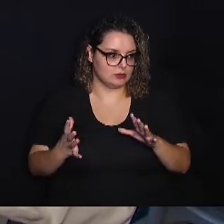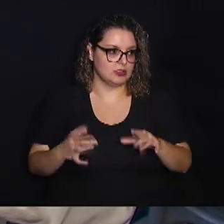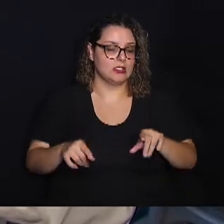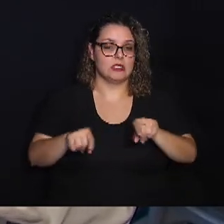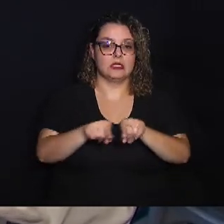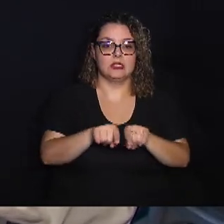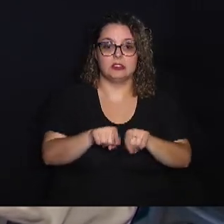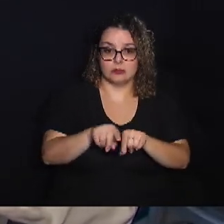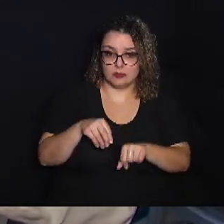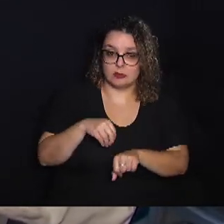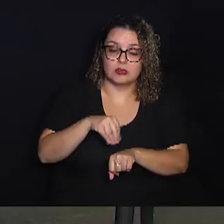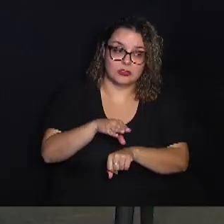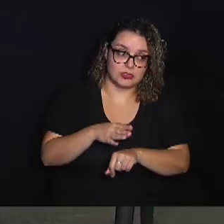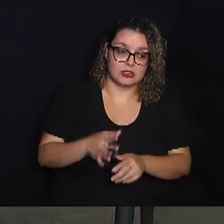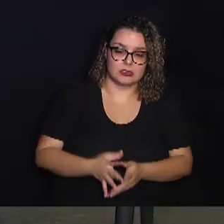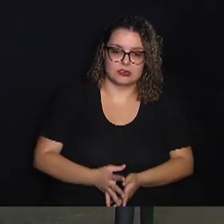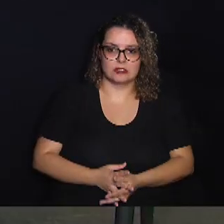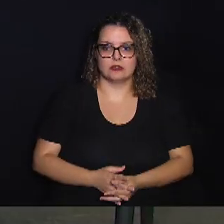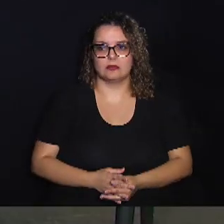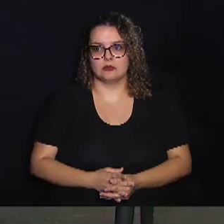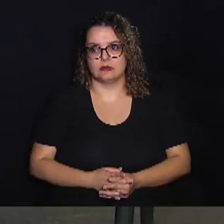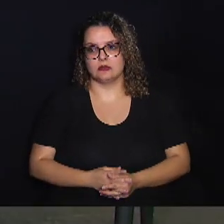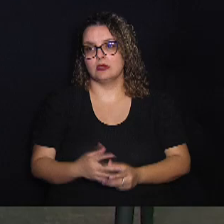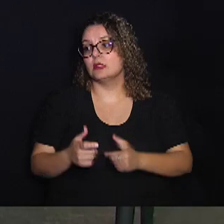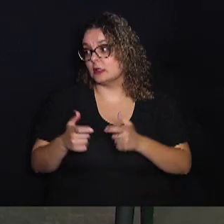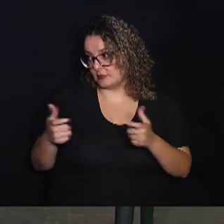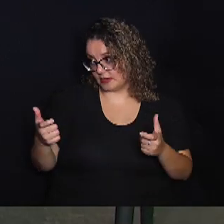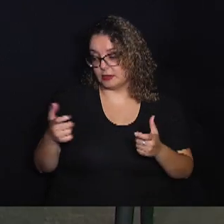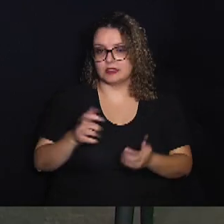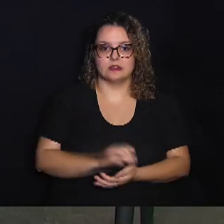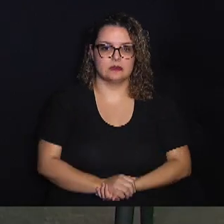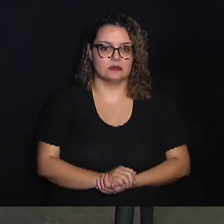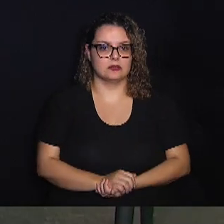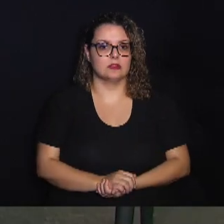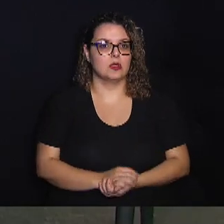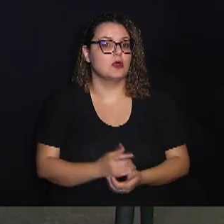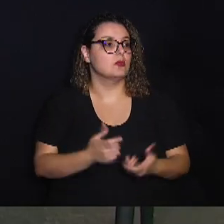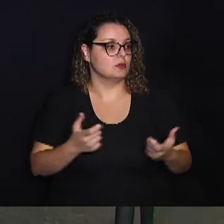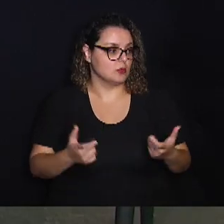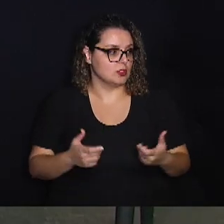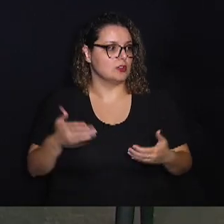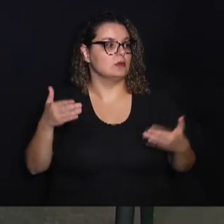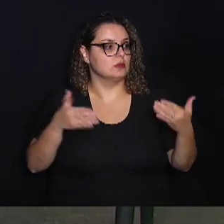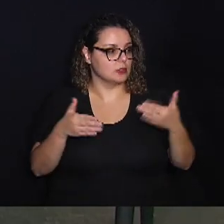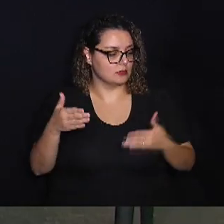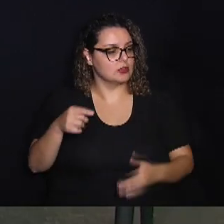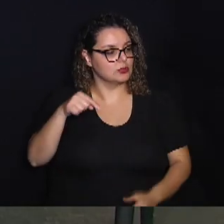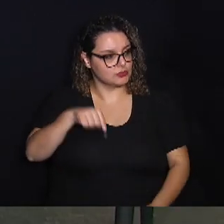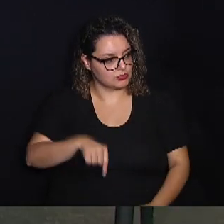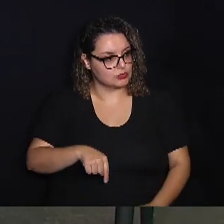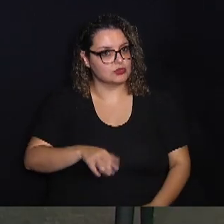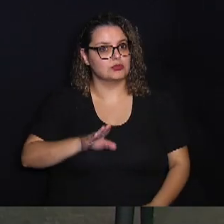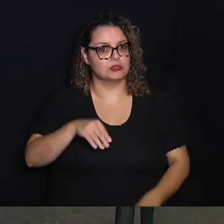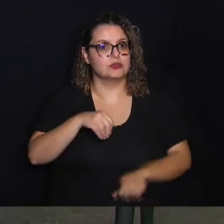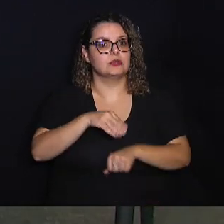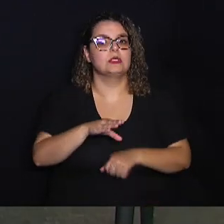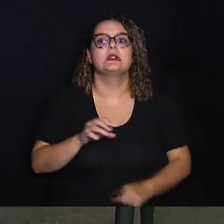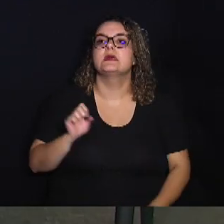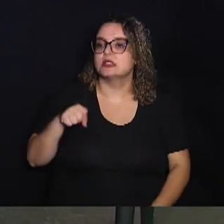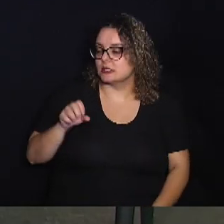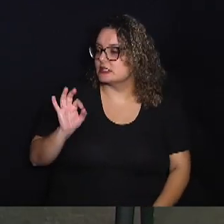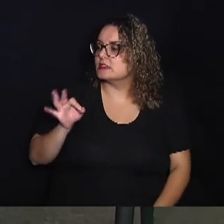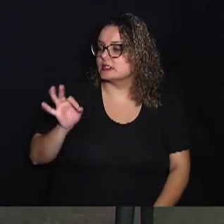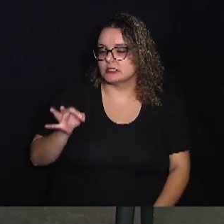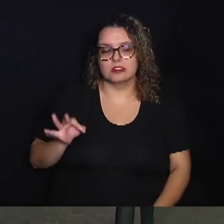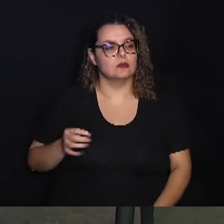por indicação, na grande maioria. A grande maioria é por alguém que frequenta. Isso. E já dá a dica, né? Exatamente. Ou